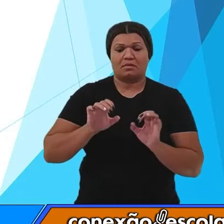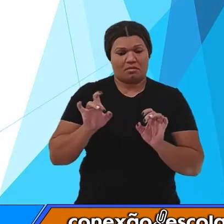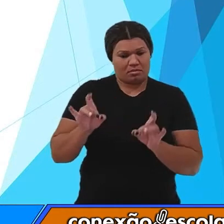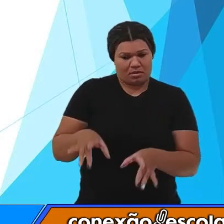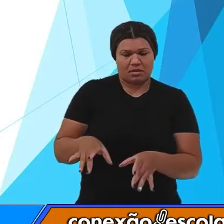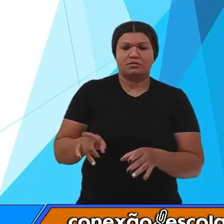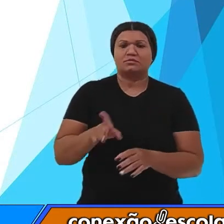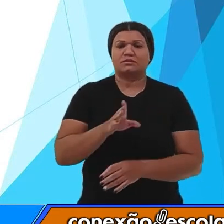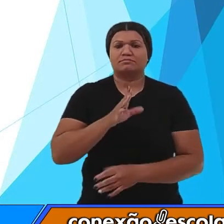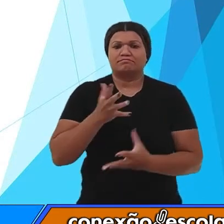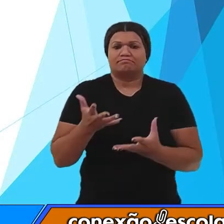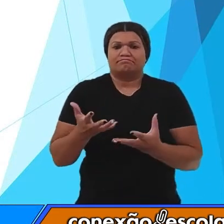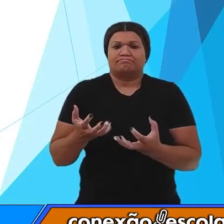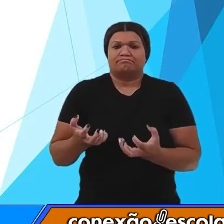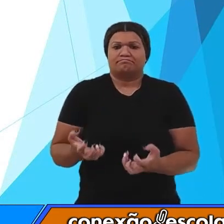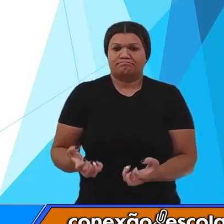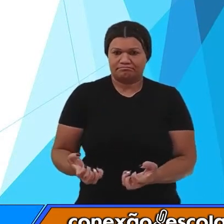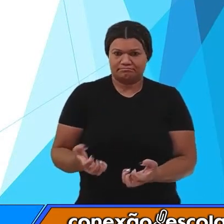novamente.